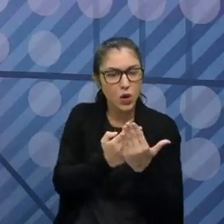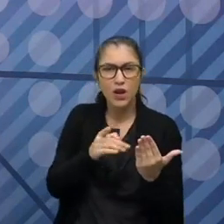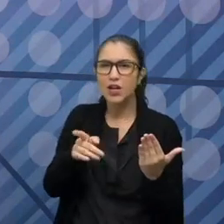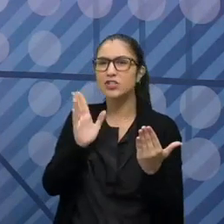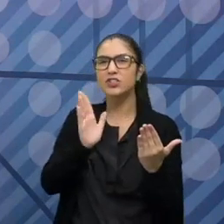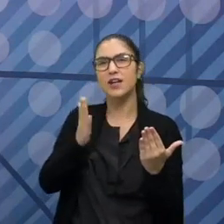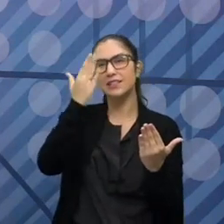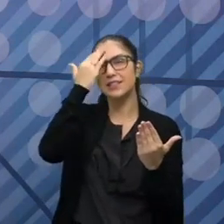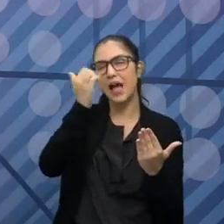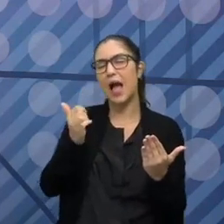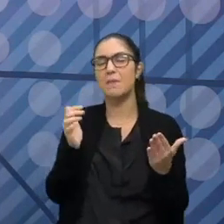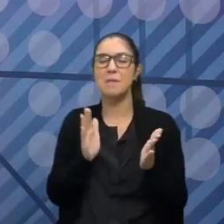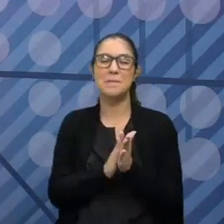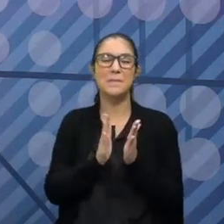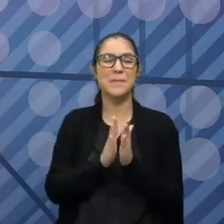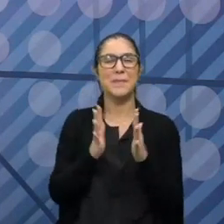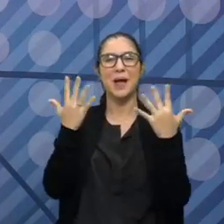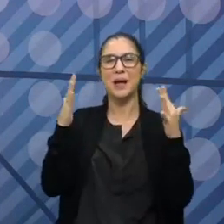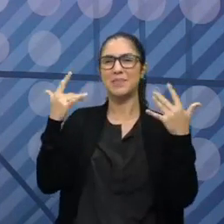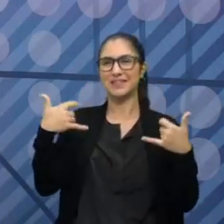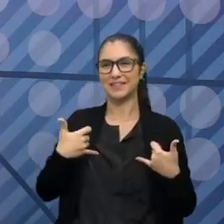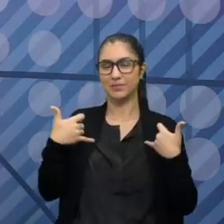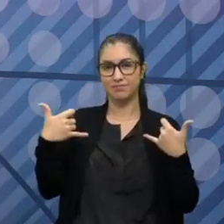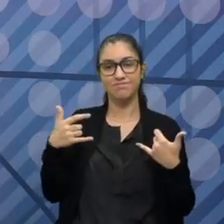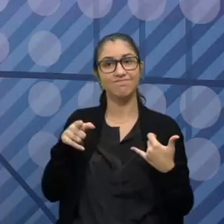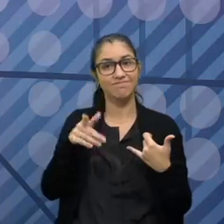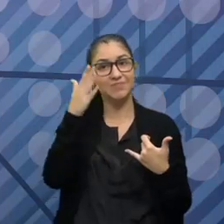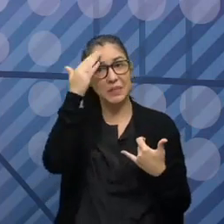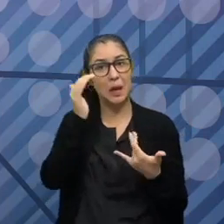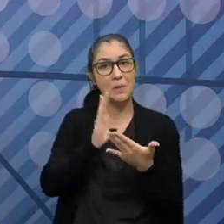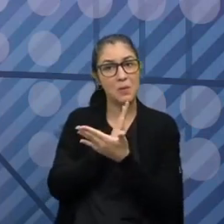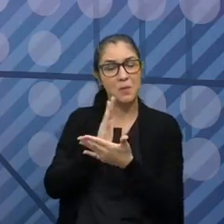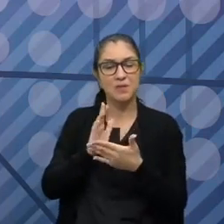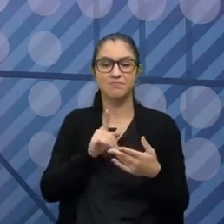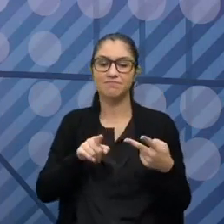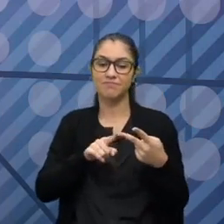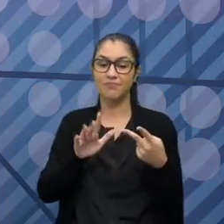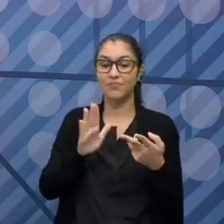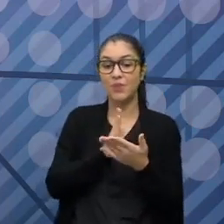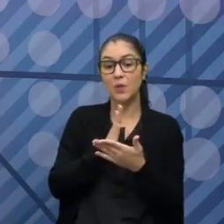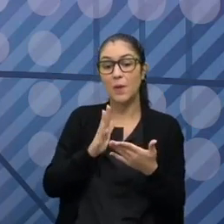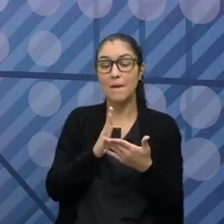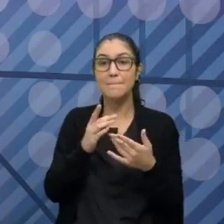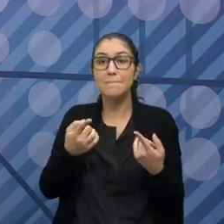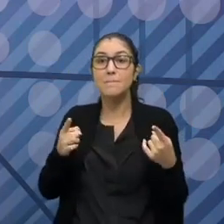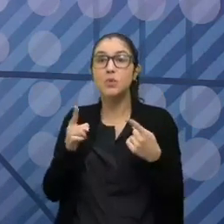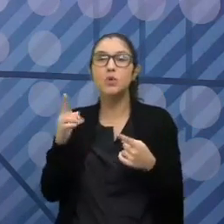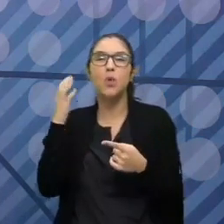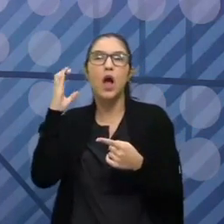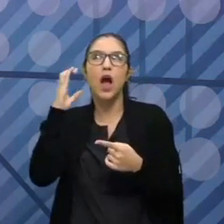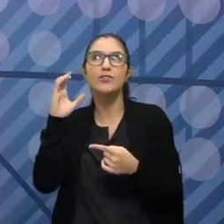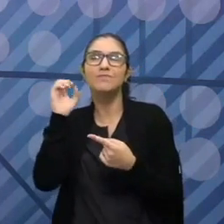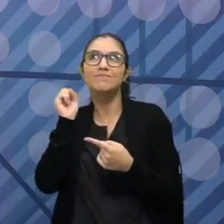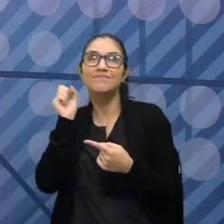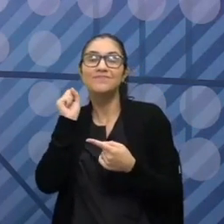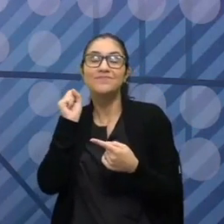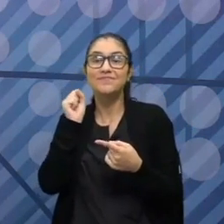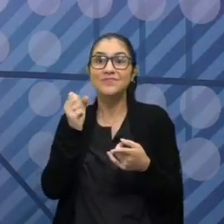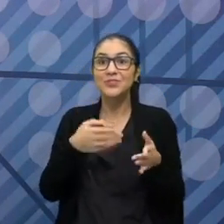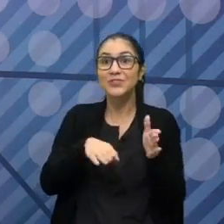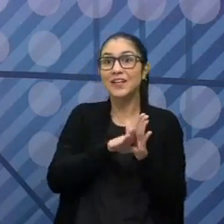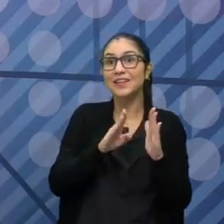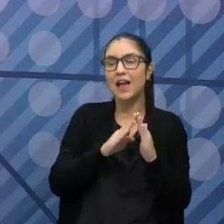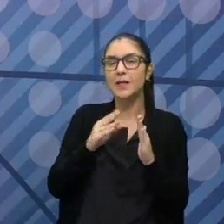já sabe cantar pelo menos o parabéns para você. Ela sabe essas musiquinhas, algumas músicas que ela ouviu no rádio e toda essa vivência que ela